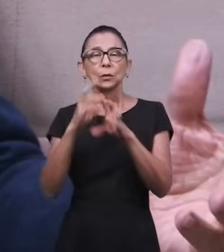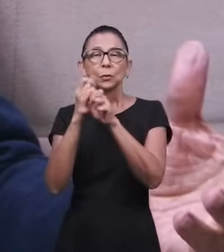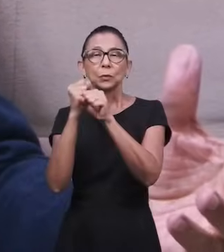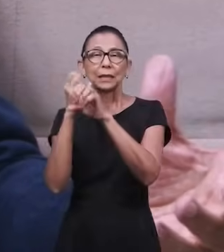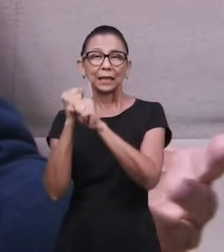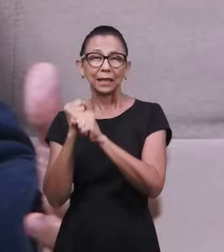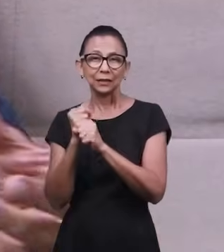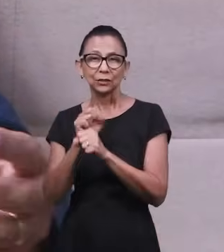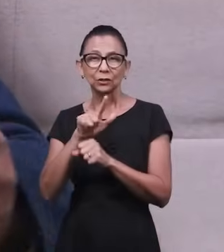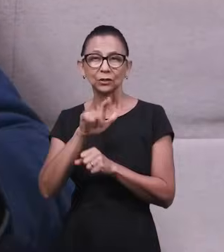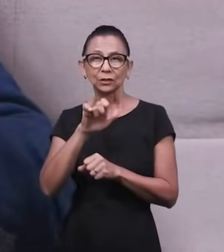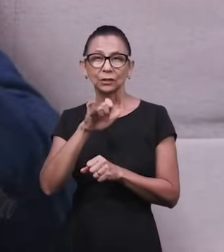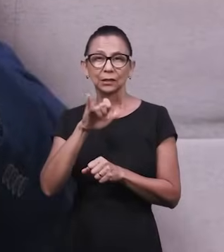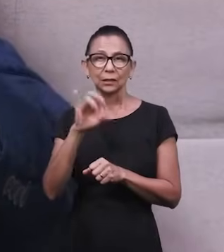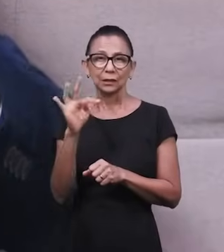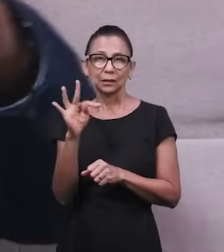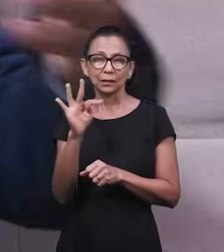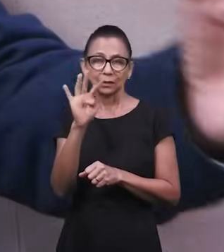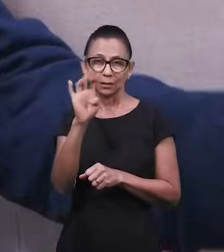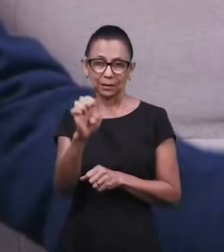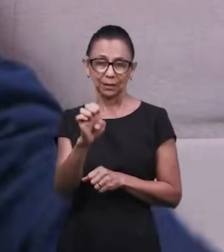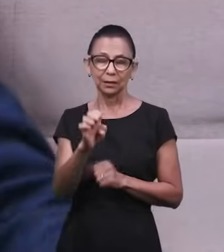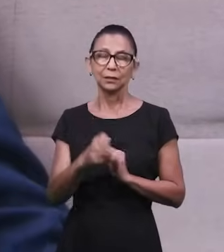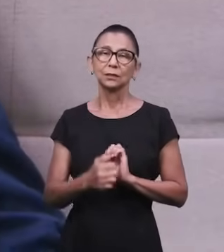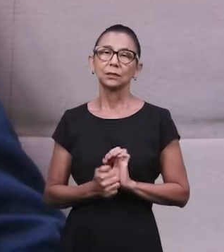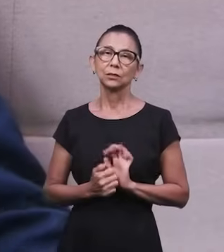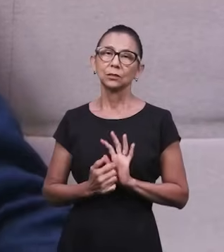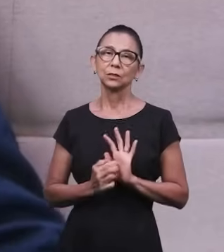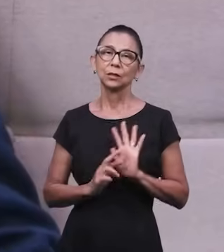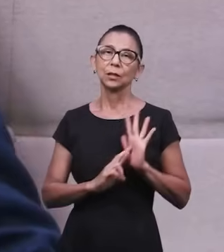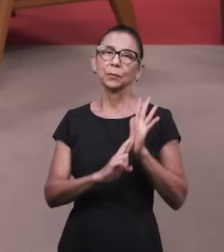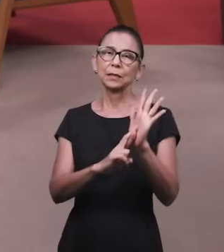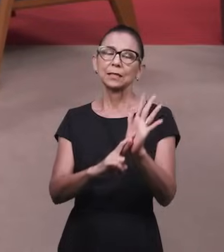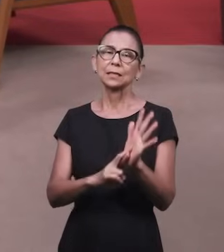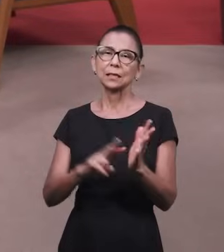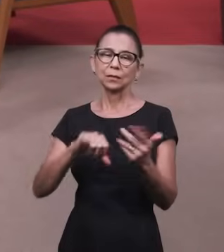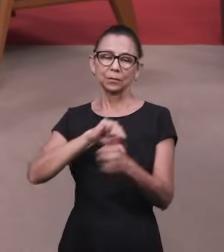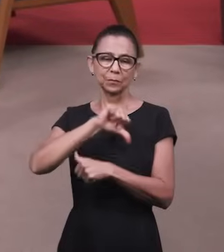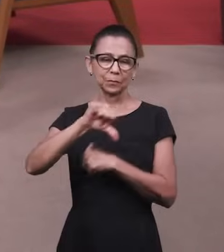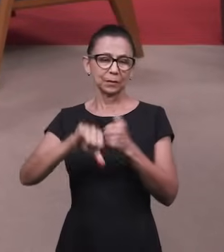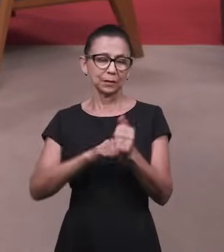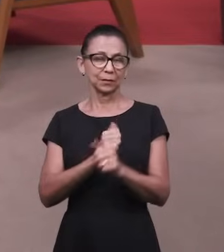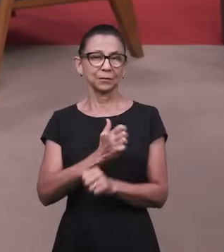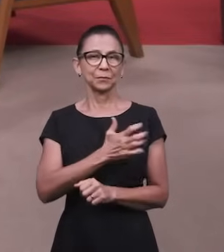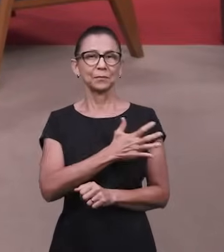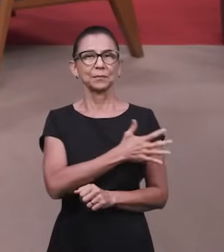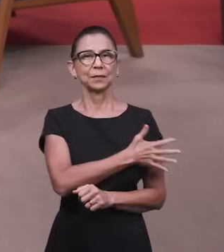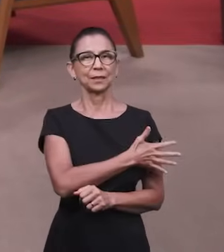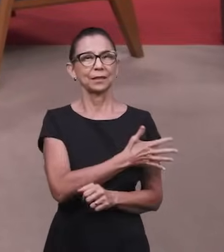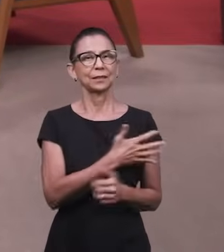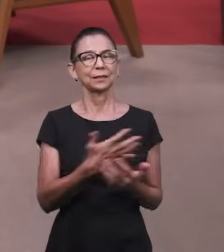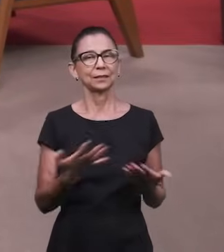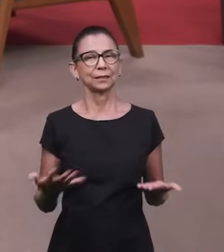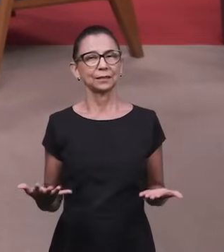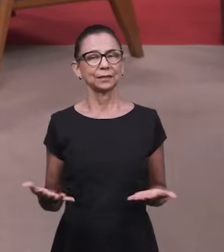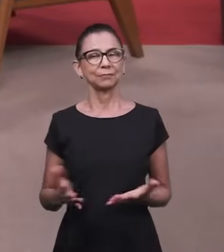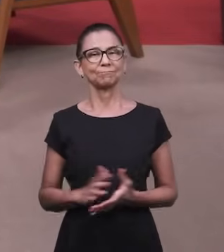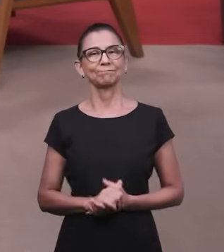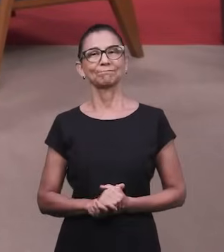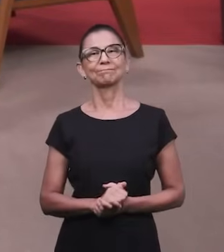festa. Tudo faz parte da festa da salvação. E que maravilha ver que no livro de